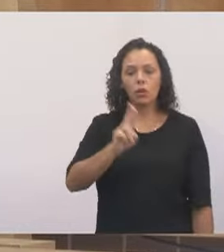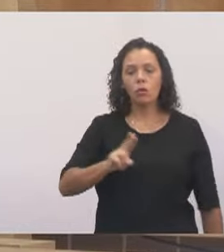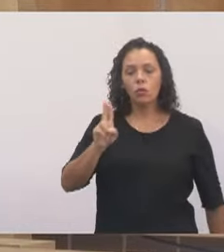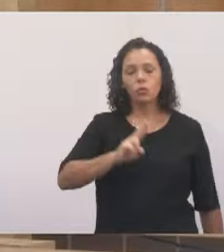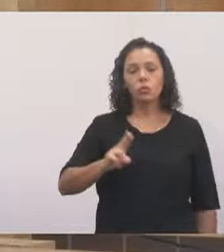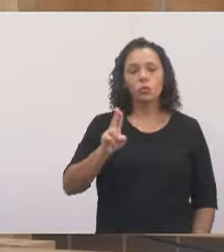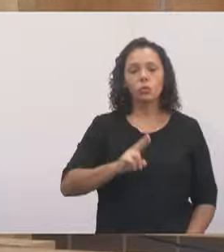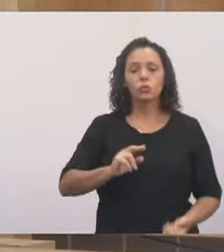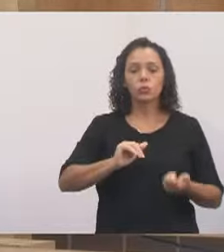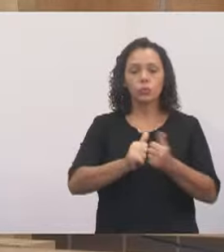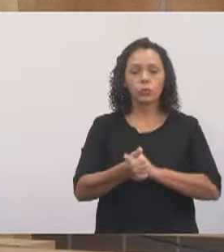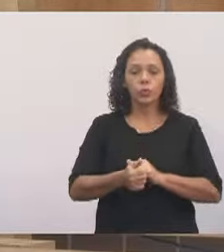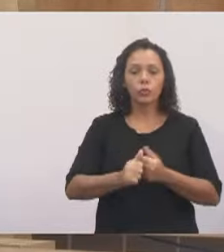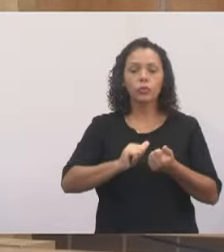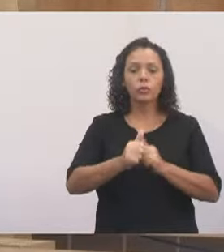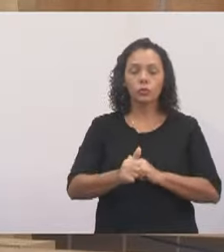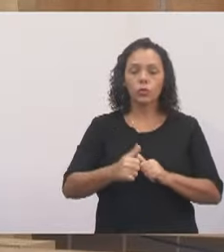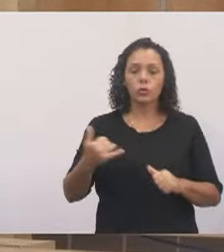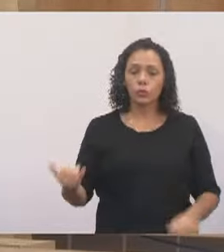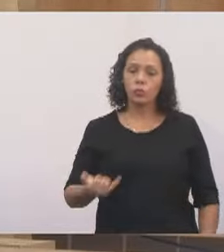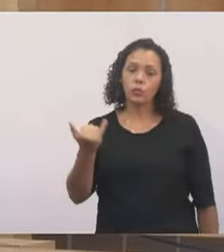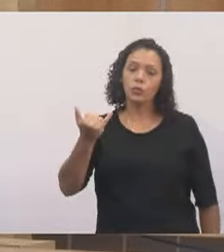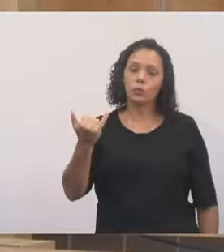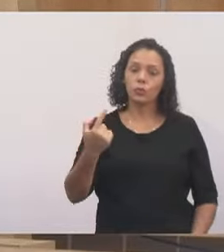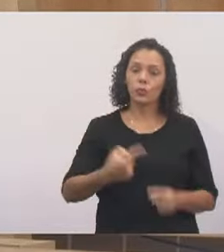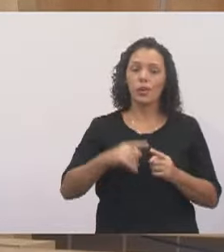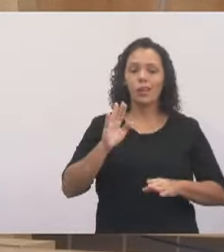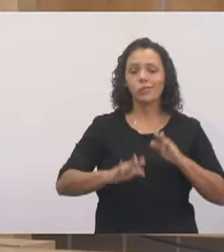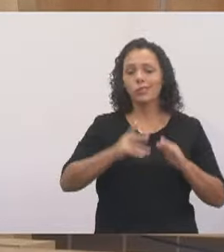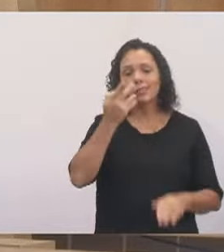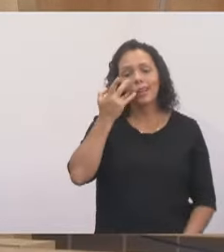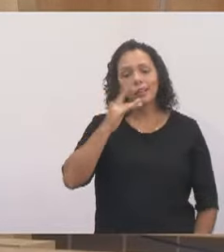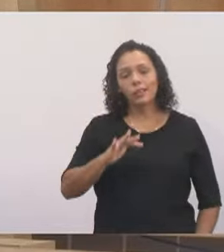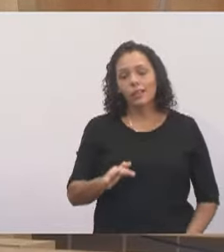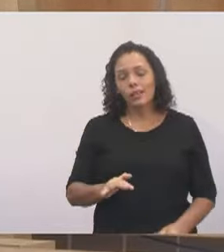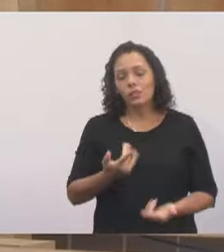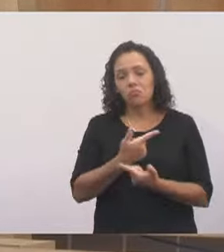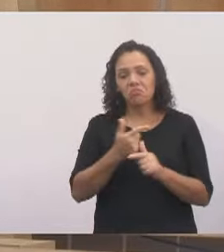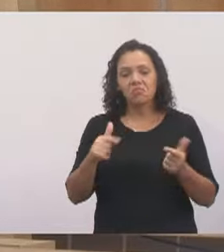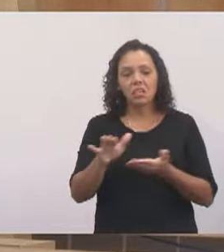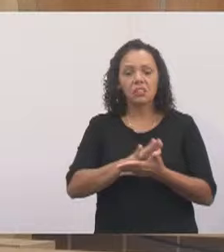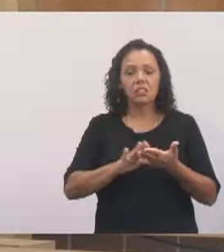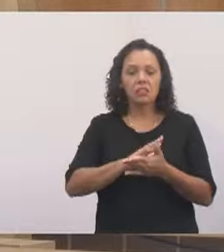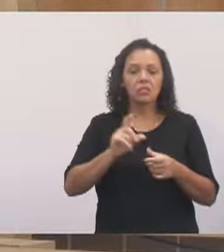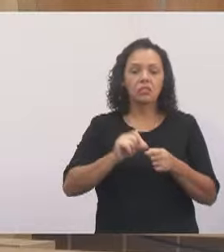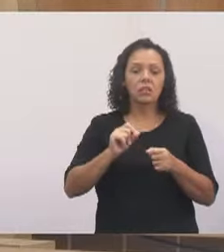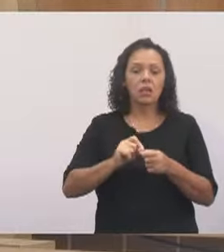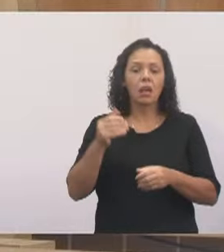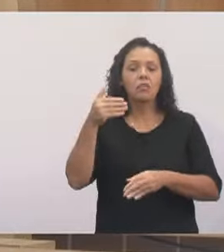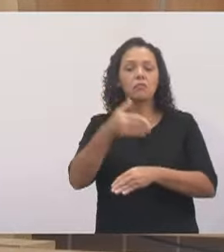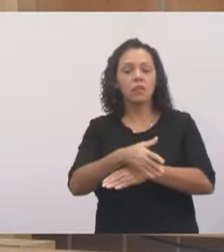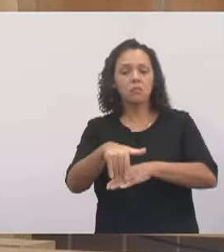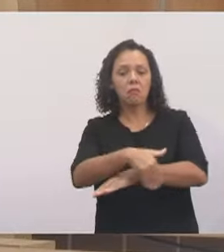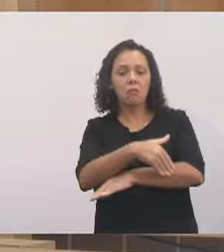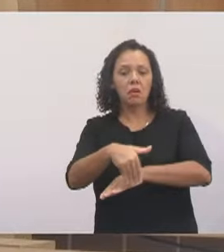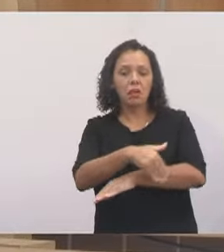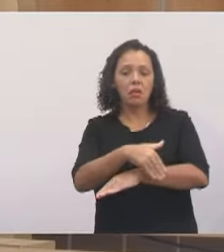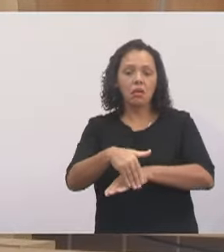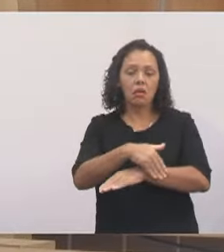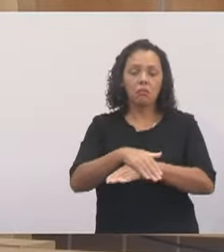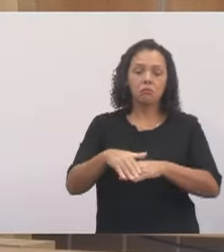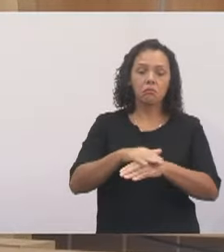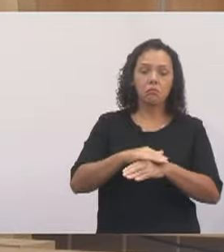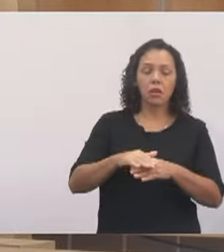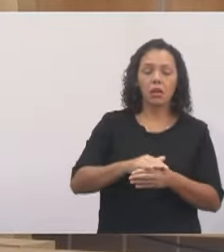garotada que muitas vezes estuda meio período e não tem o que fazer, fica ocioso e muitas vezes vai para a rua porque não tem. Então, eu parabenizo mais uma